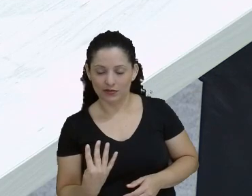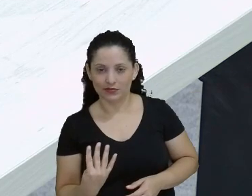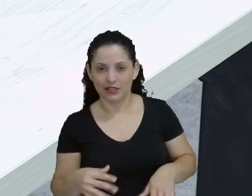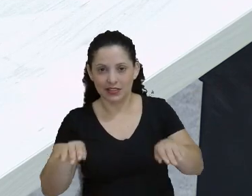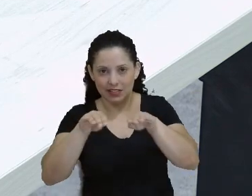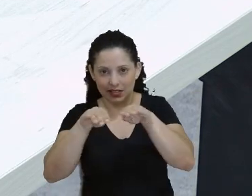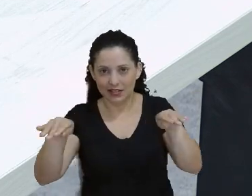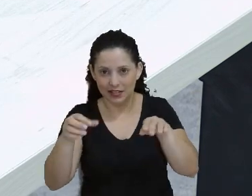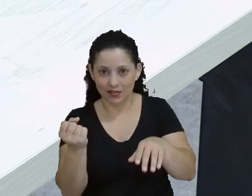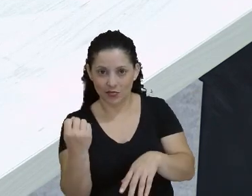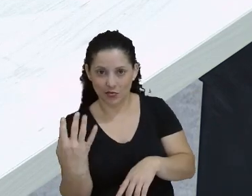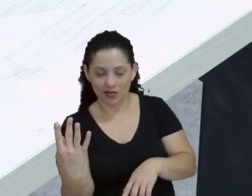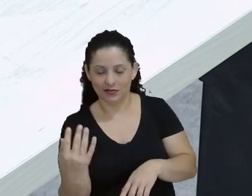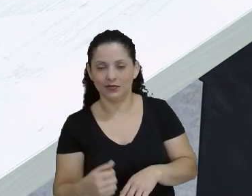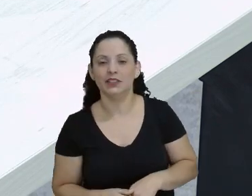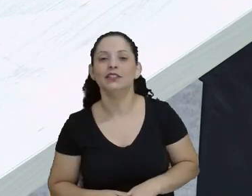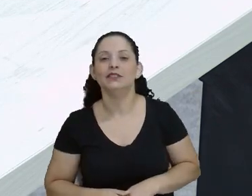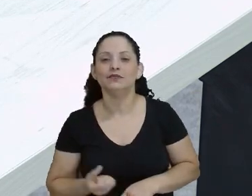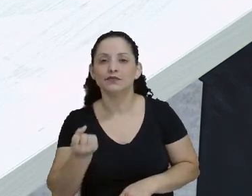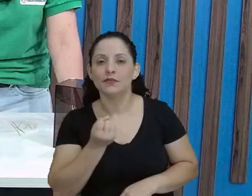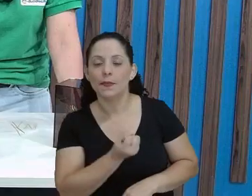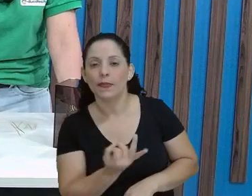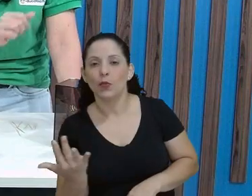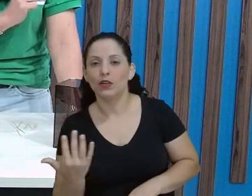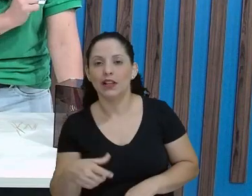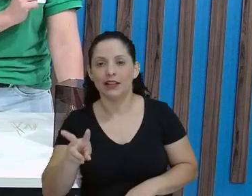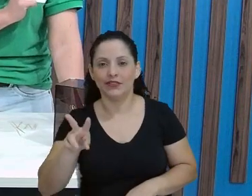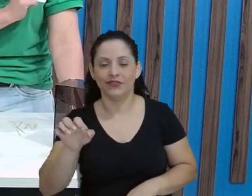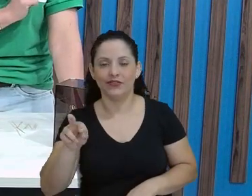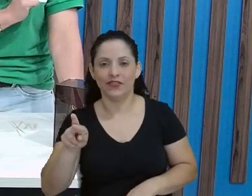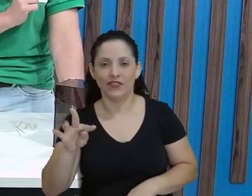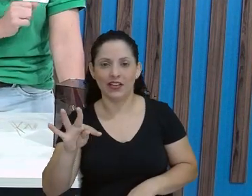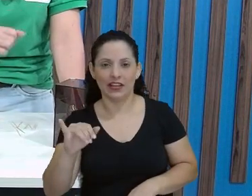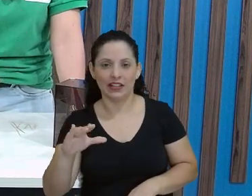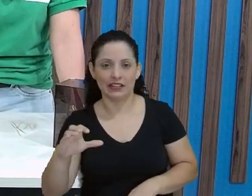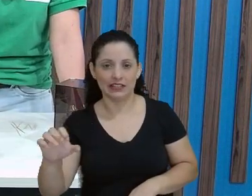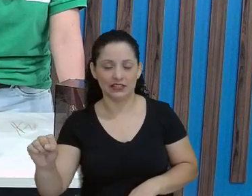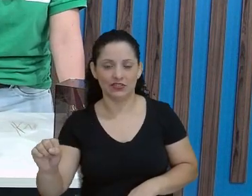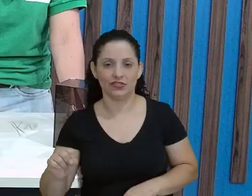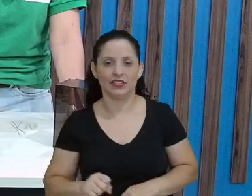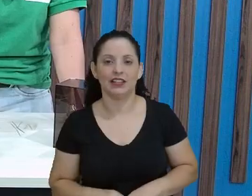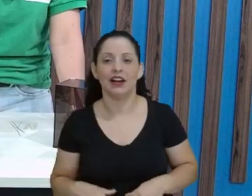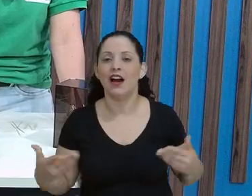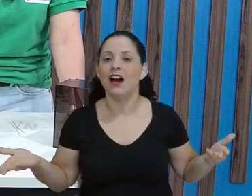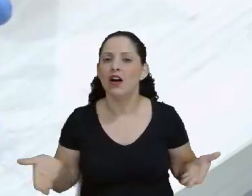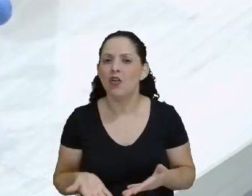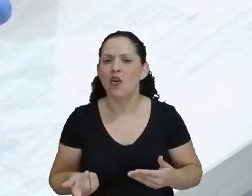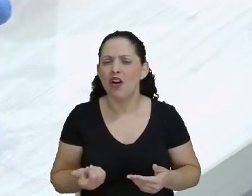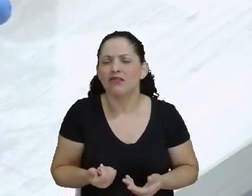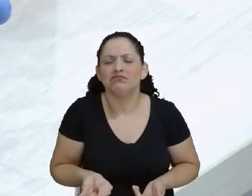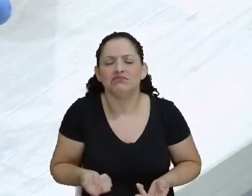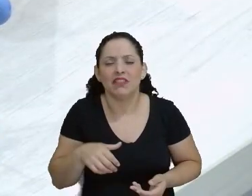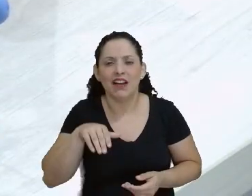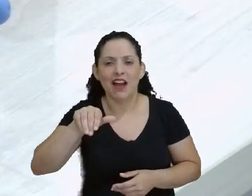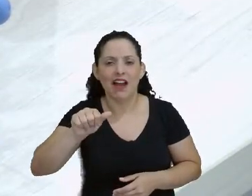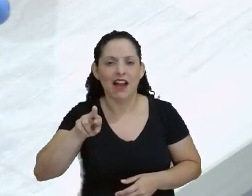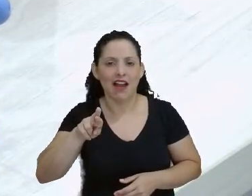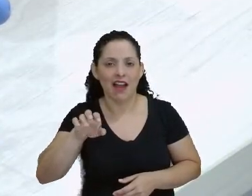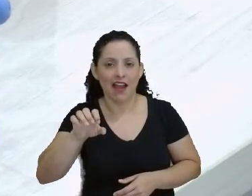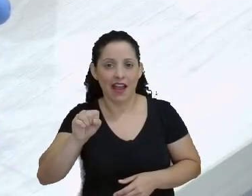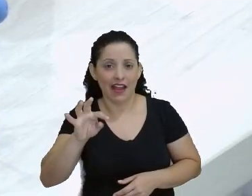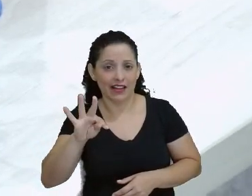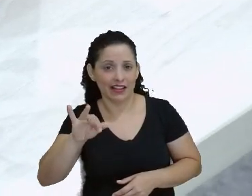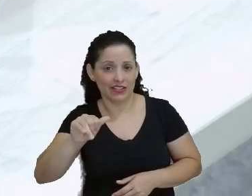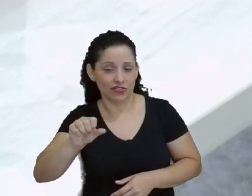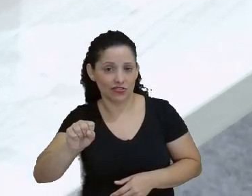a quantidade de vértices que o bloco retangular possui. E as arestas é cada palito